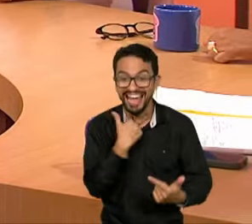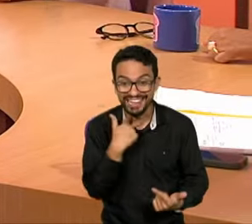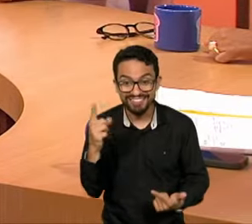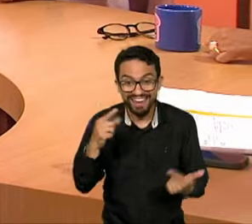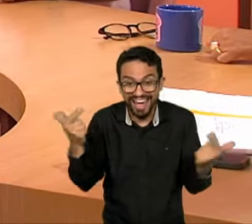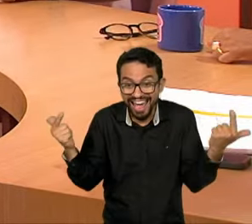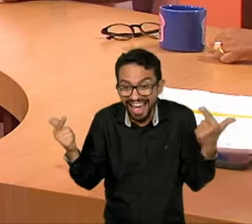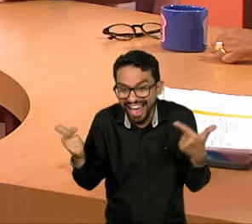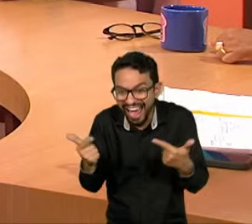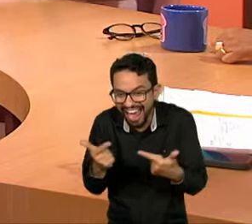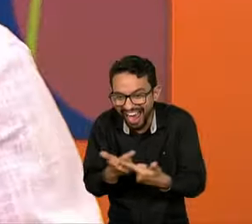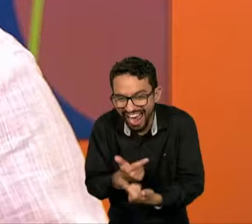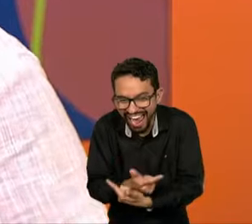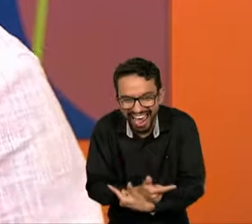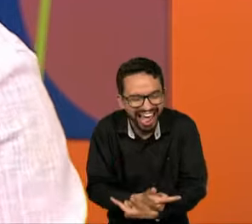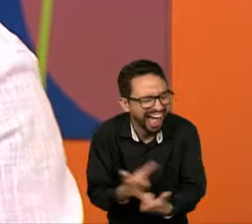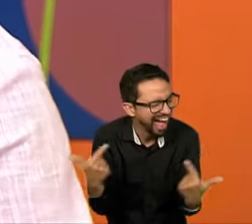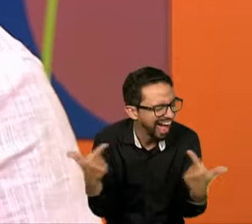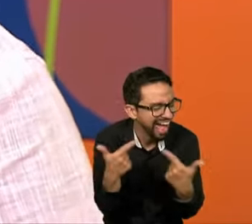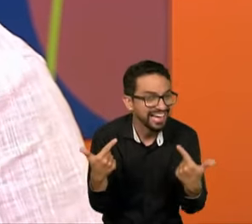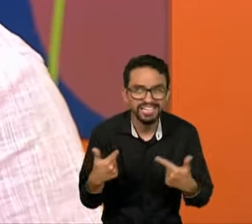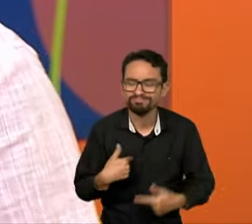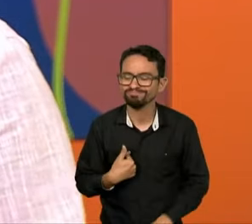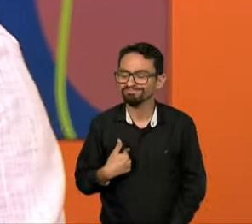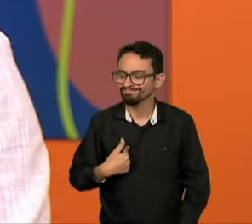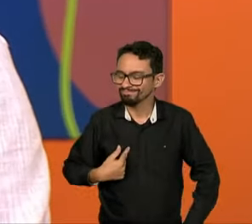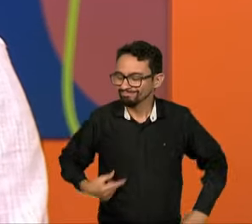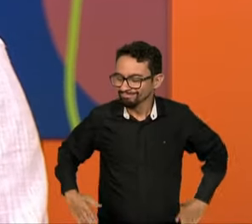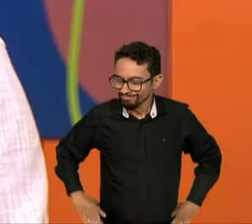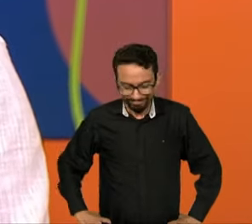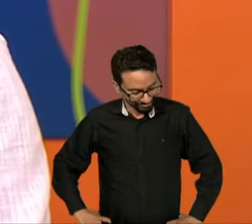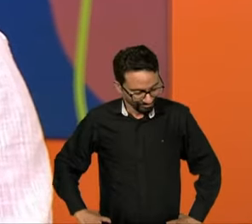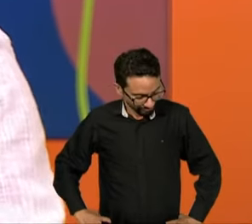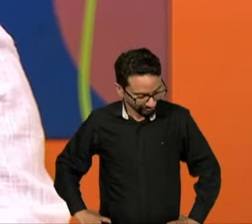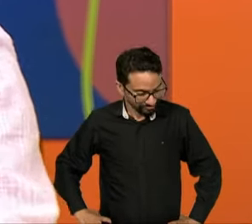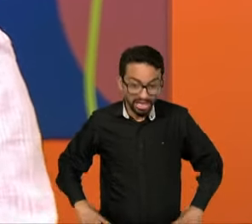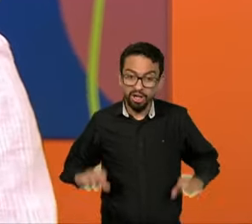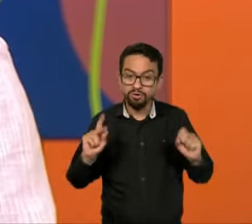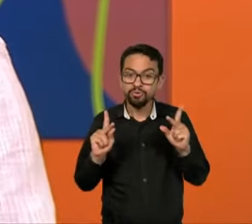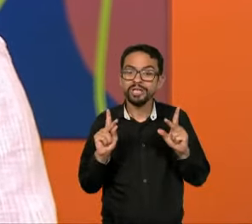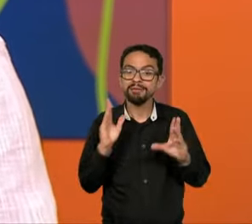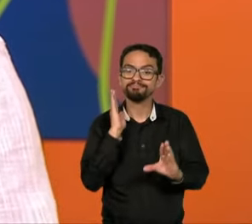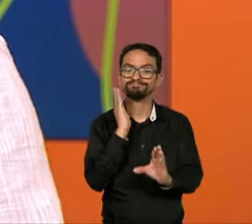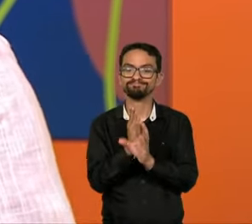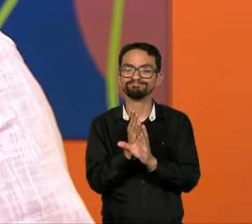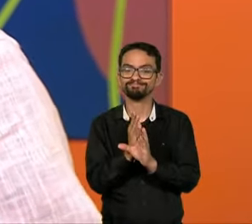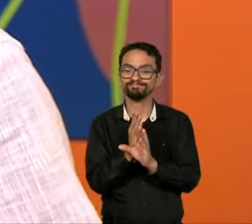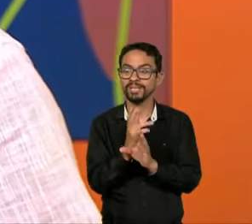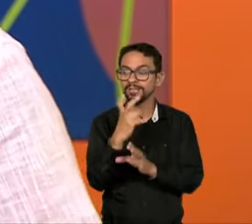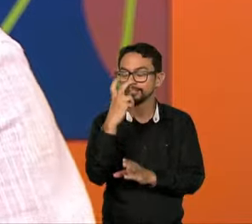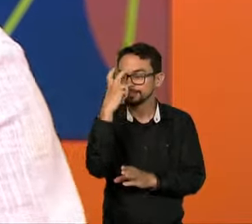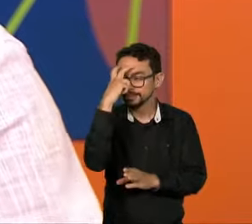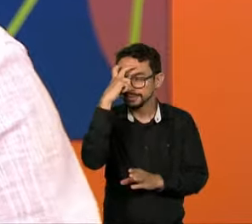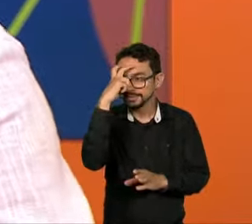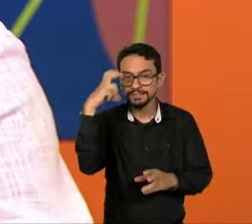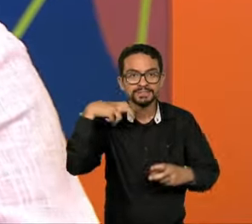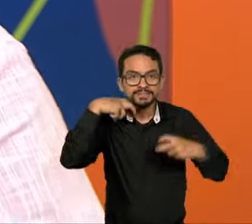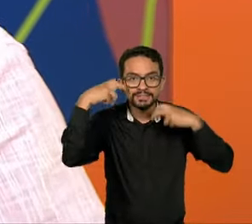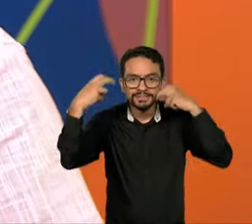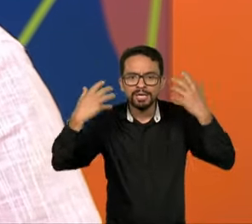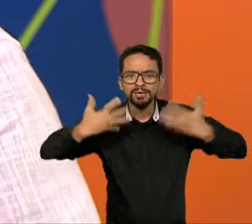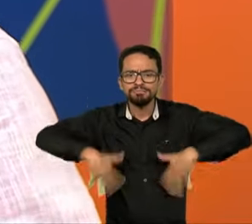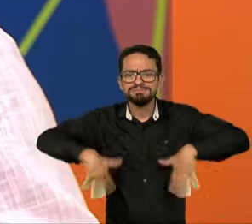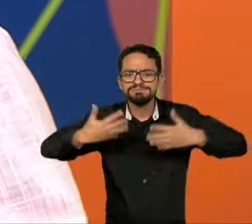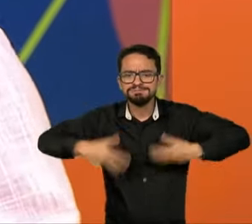ainda. Criança. Aí, eu falei, aí eu descobri que eu tinha um talento, porque eu fiquei, evidentemente, muito tímido, apavorado e tal, mas eu fui